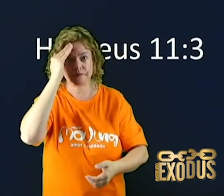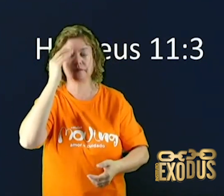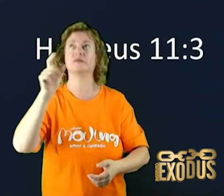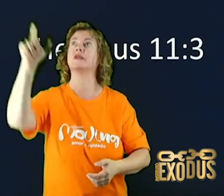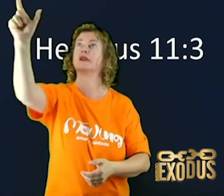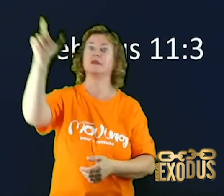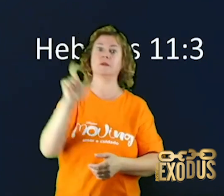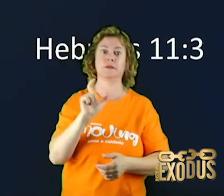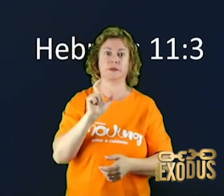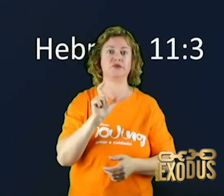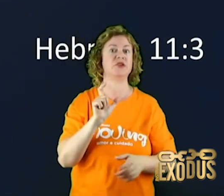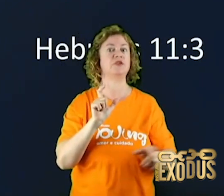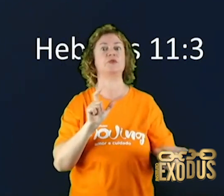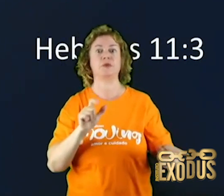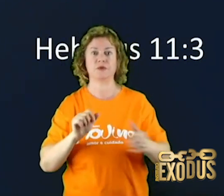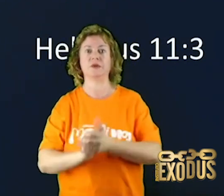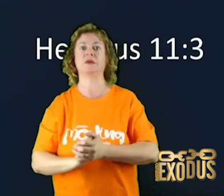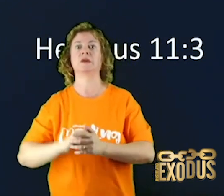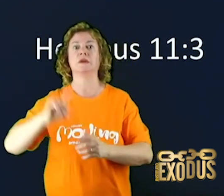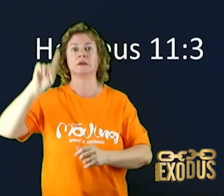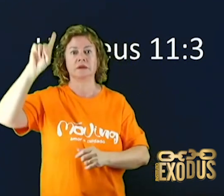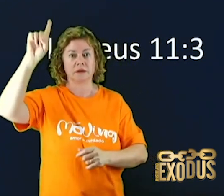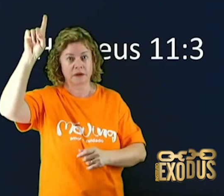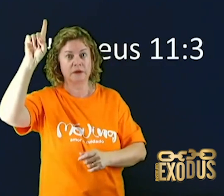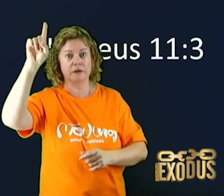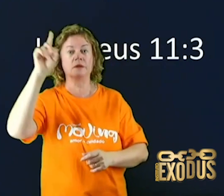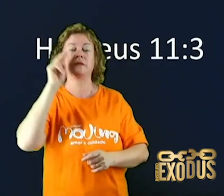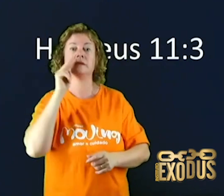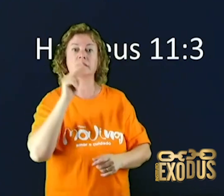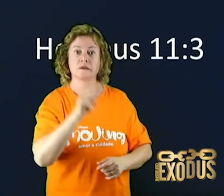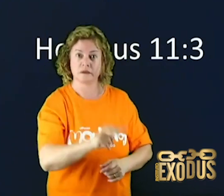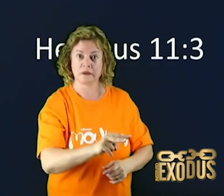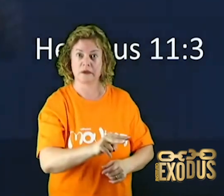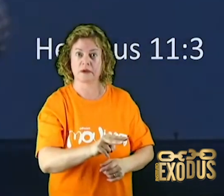vê, não é feito daquilo que é aparente.